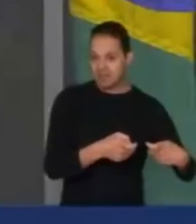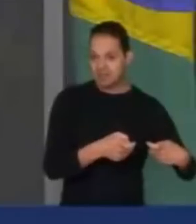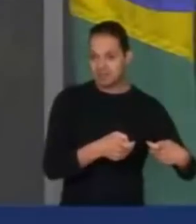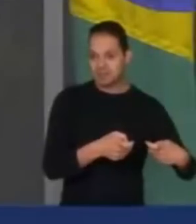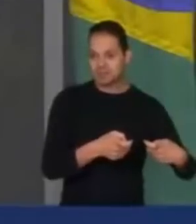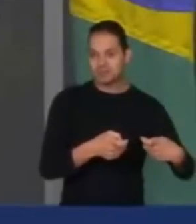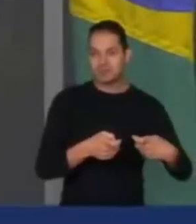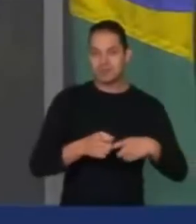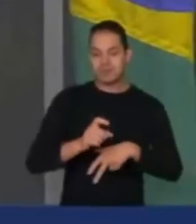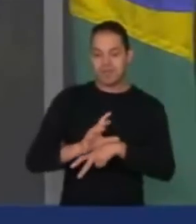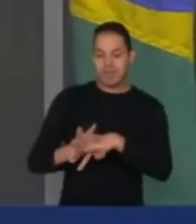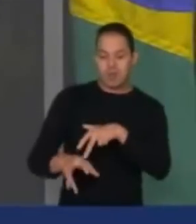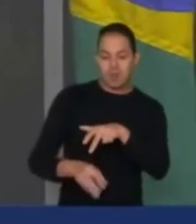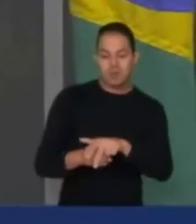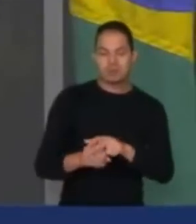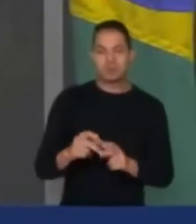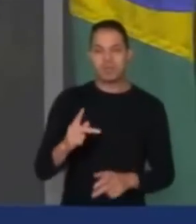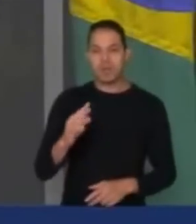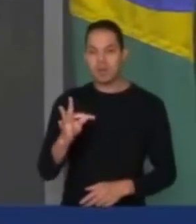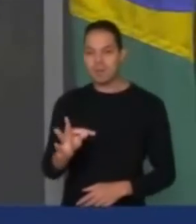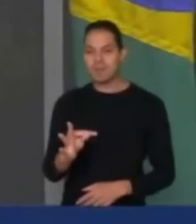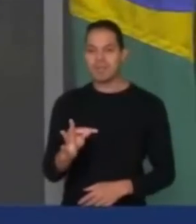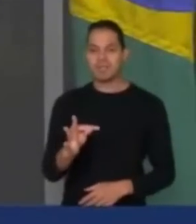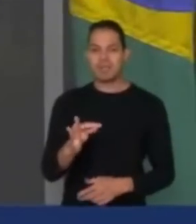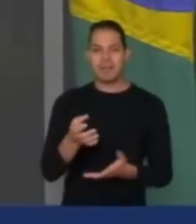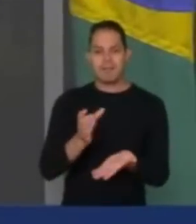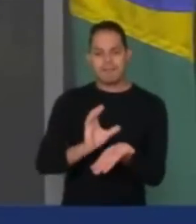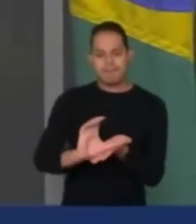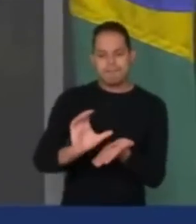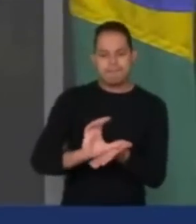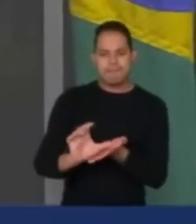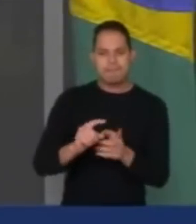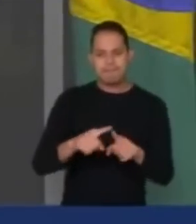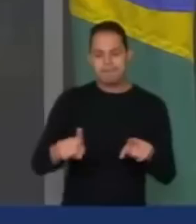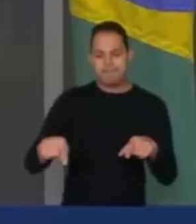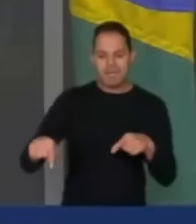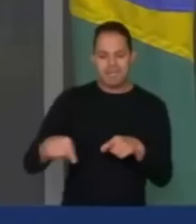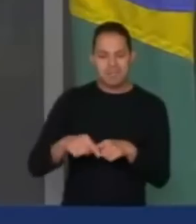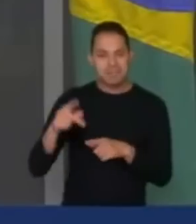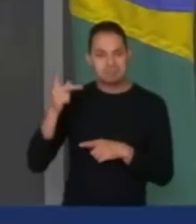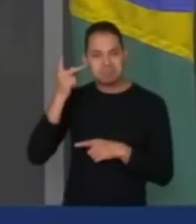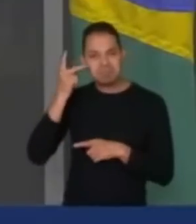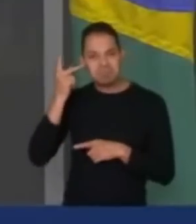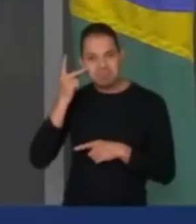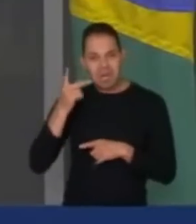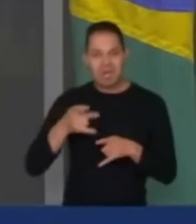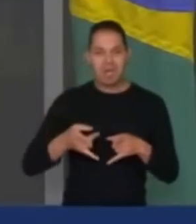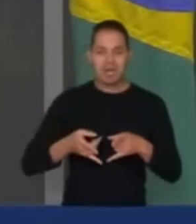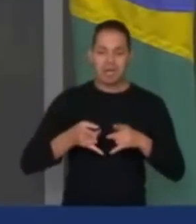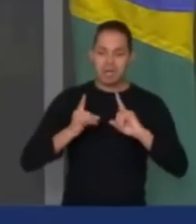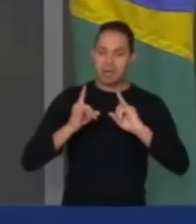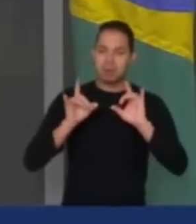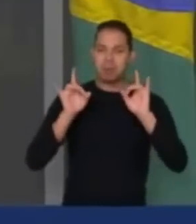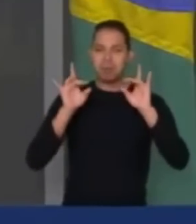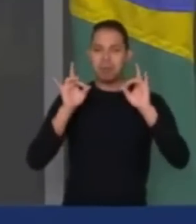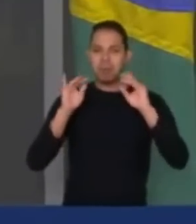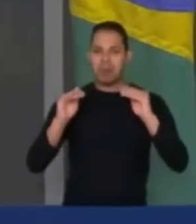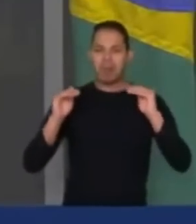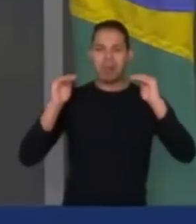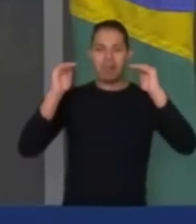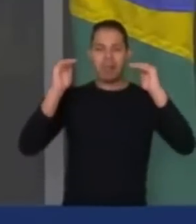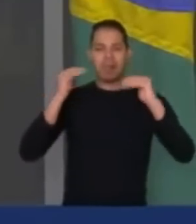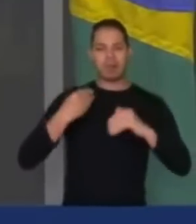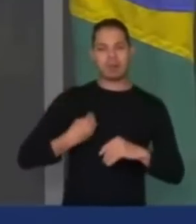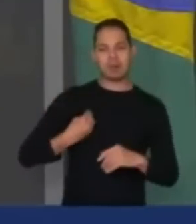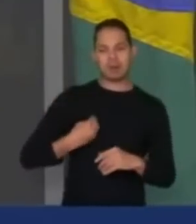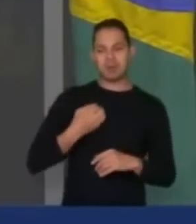a corrupção do pt não foi para financiar City em Atibaia cobertura no Guarujá boa vida